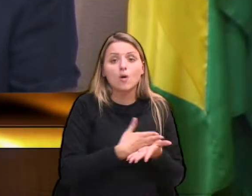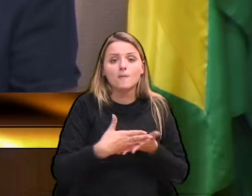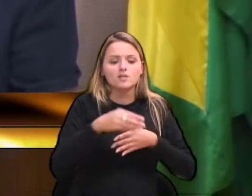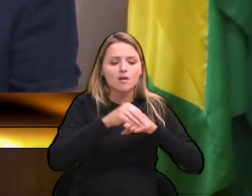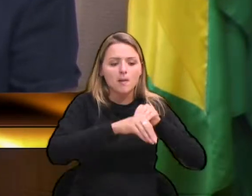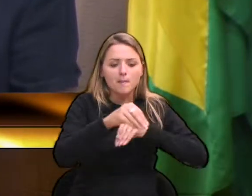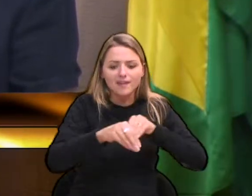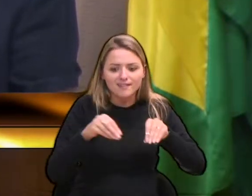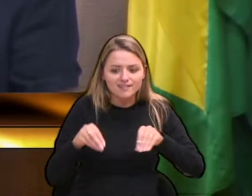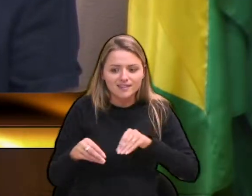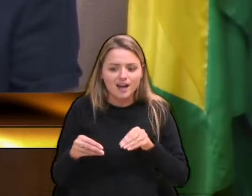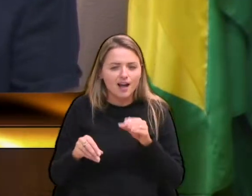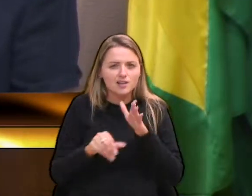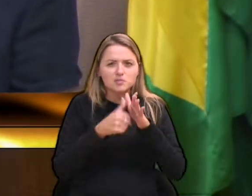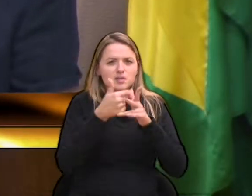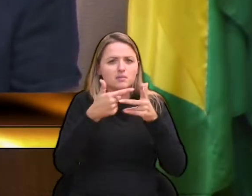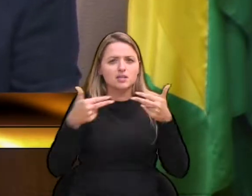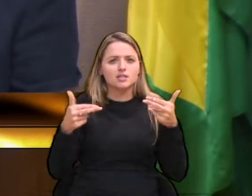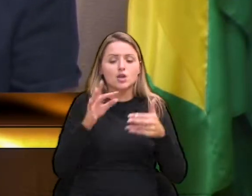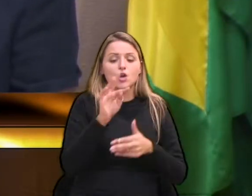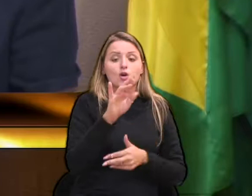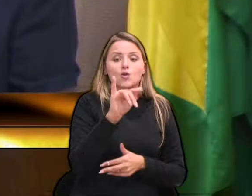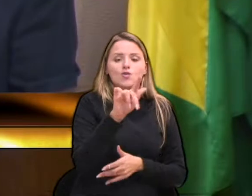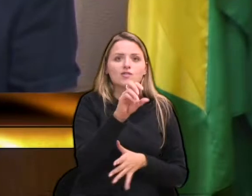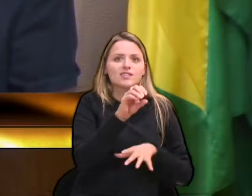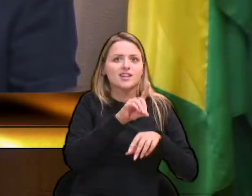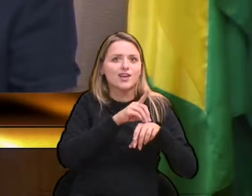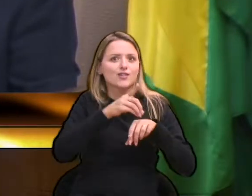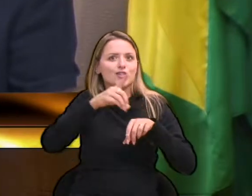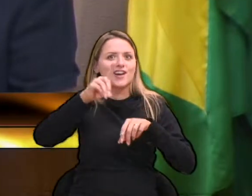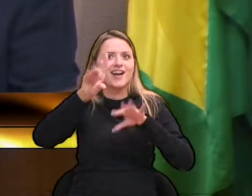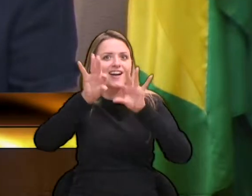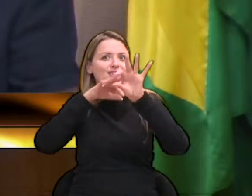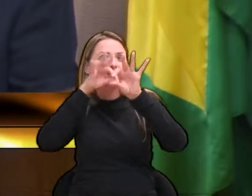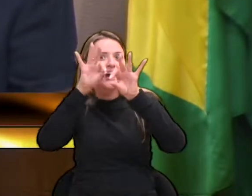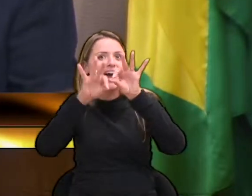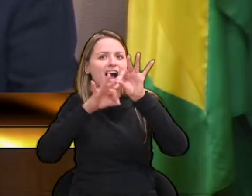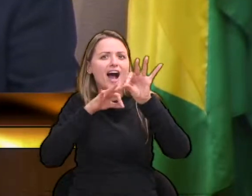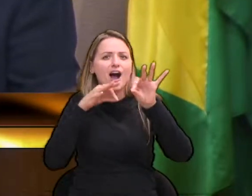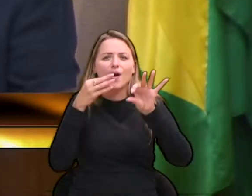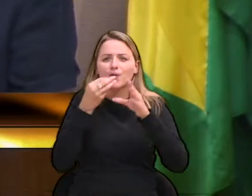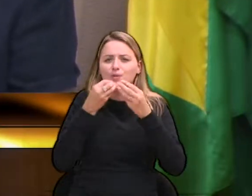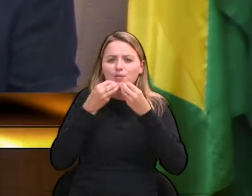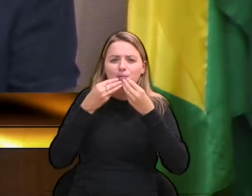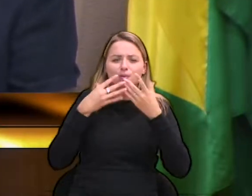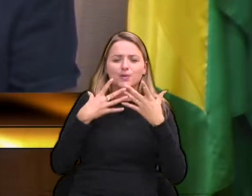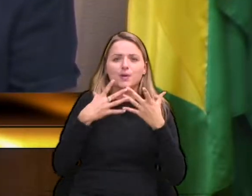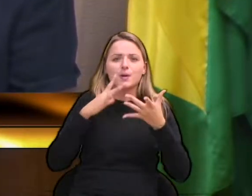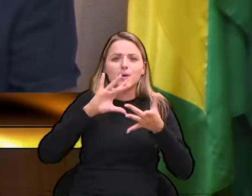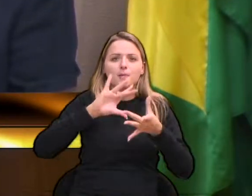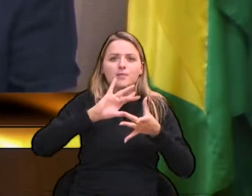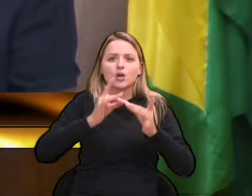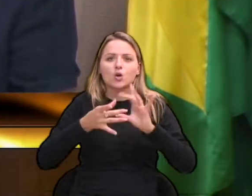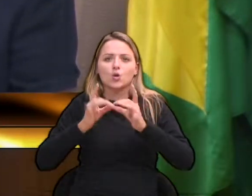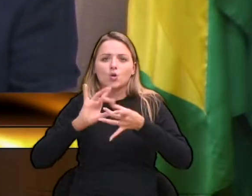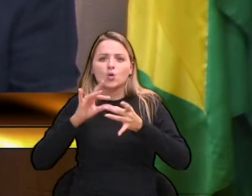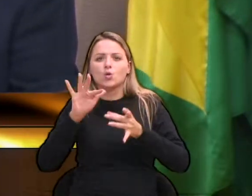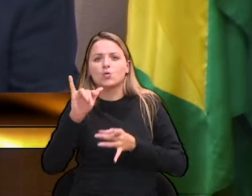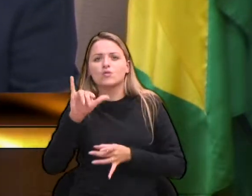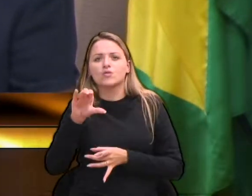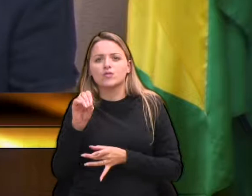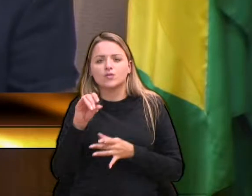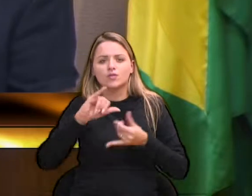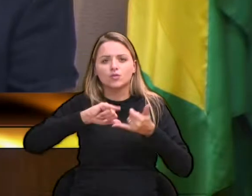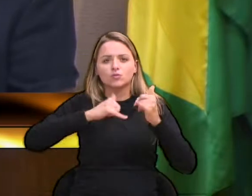sementes. Nos deram o trigo dourado, a uva madura, o fio tramado. Alinhavaram os